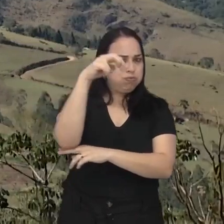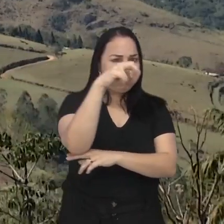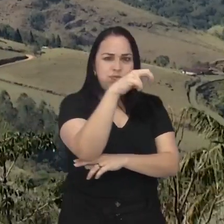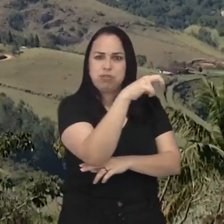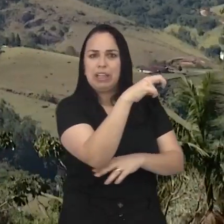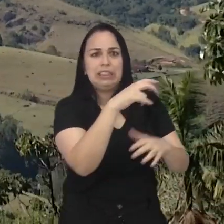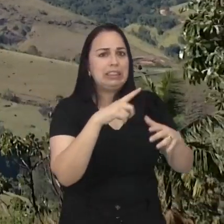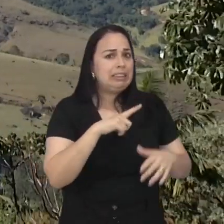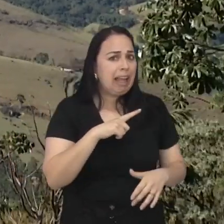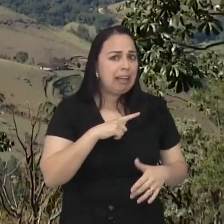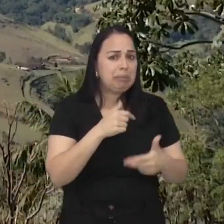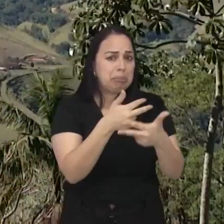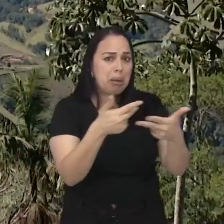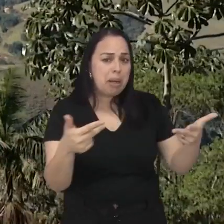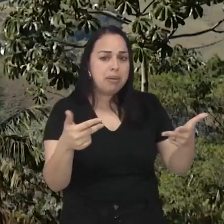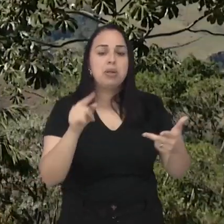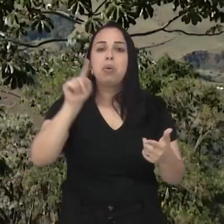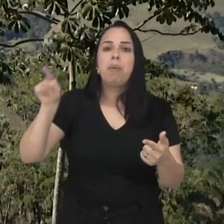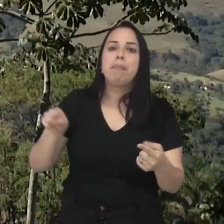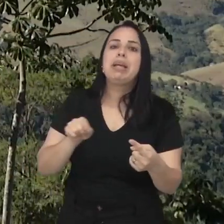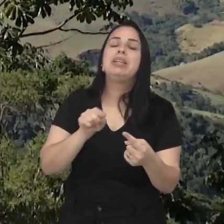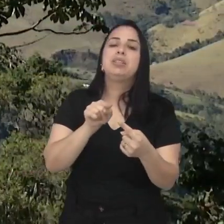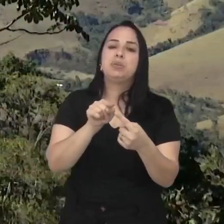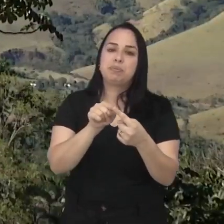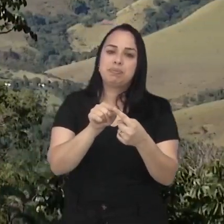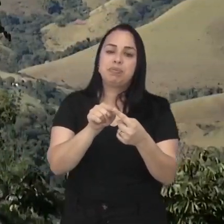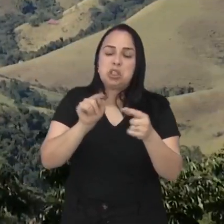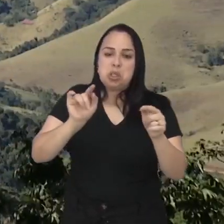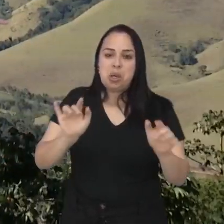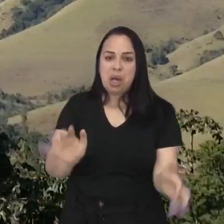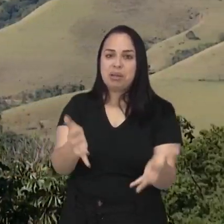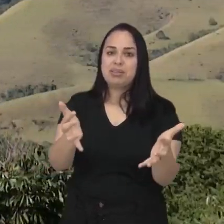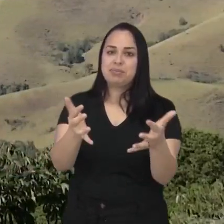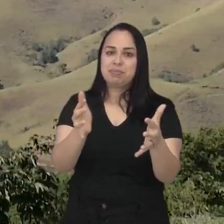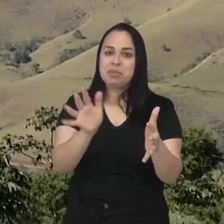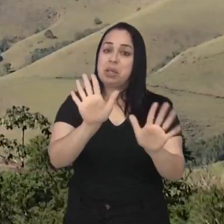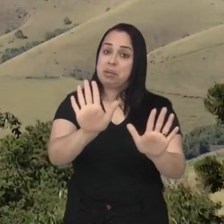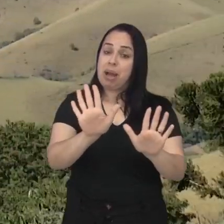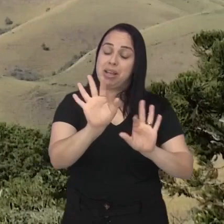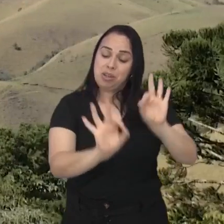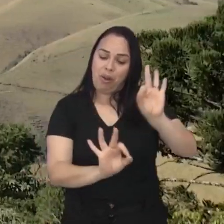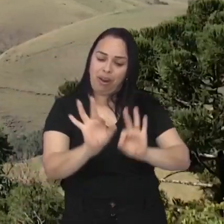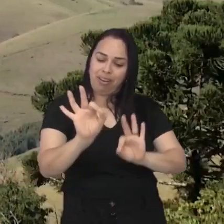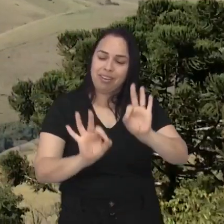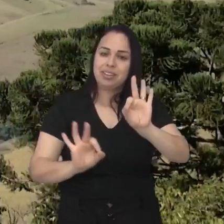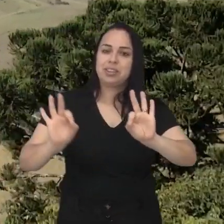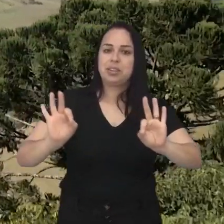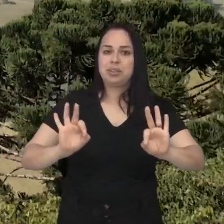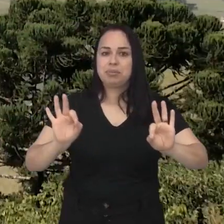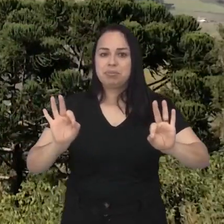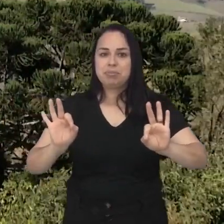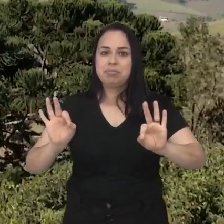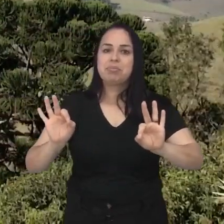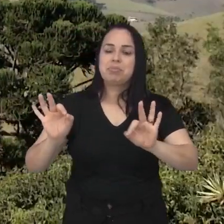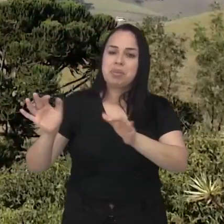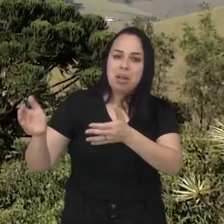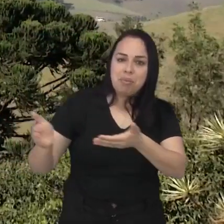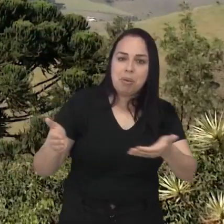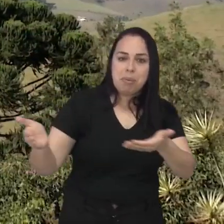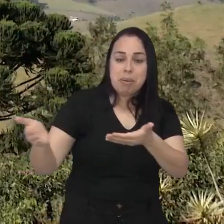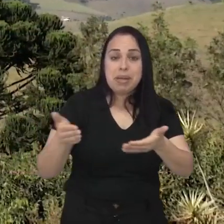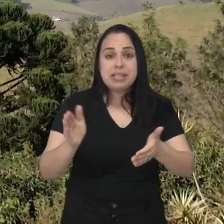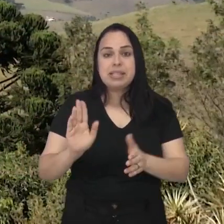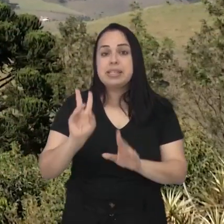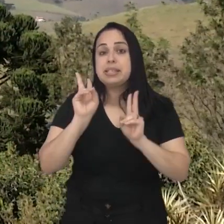temos 2 destinos e temos aí a missão de promover e organizar esse trade turístico